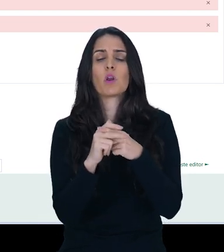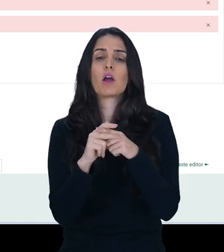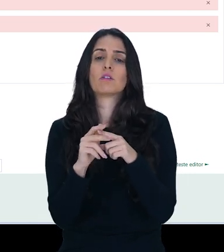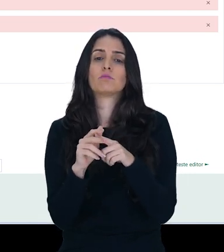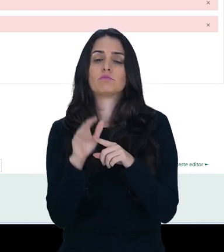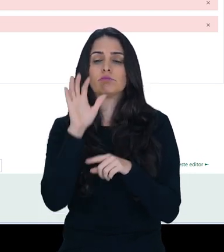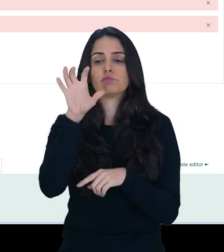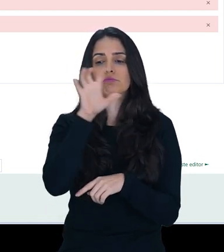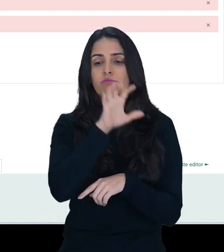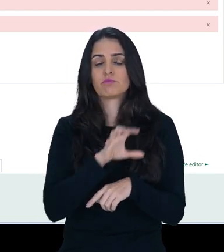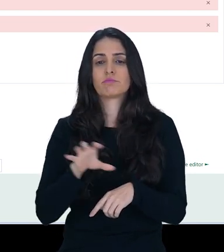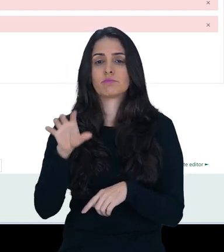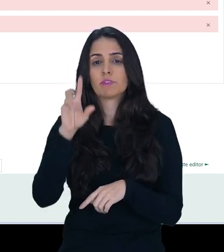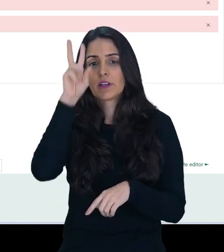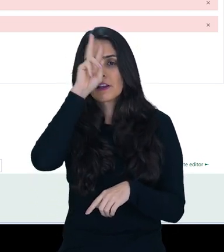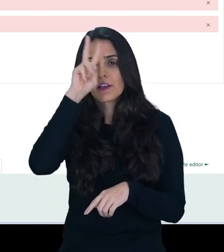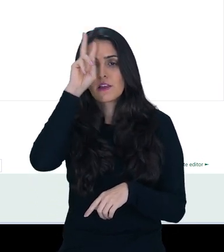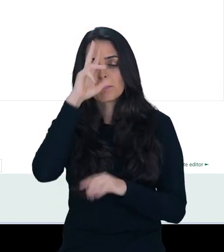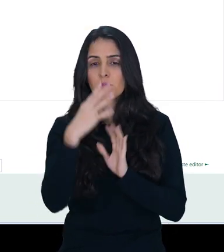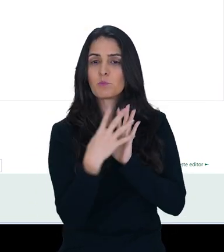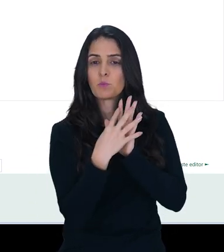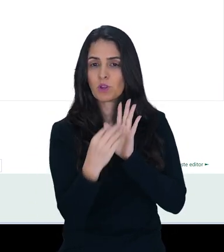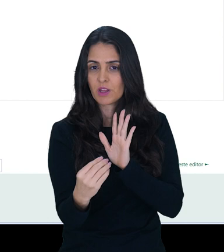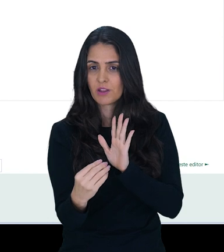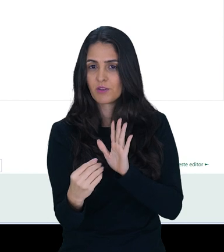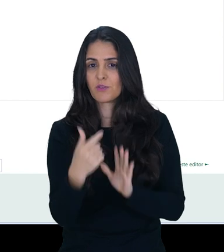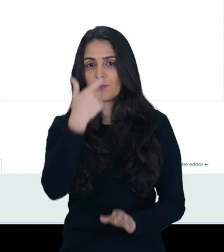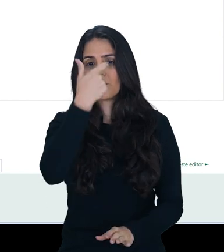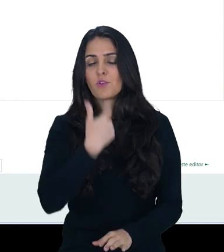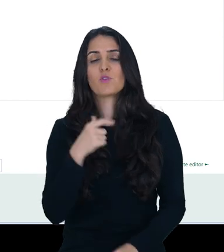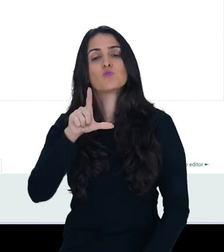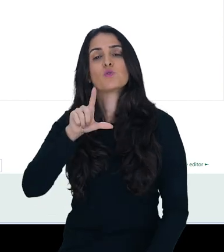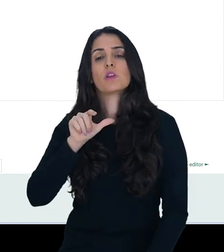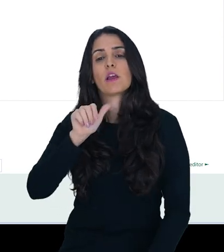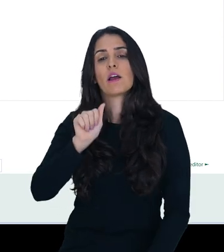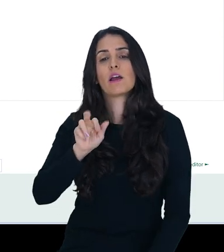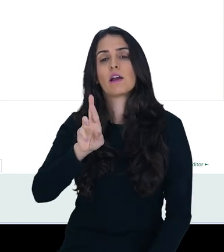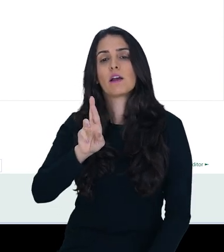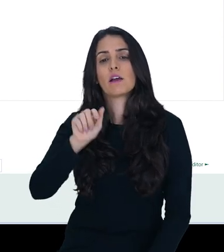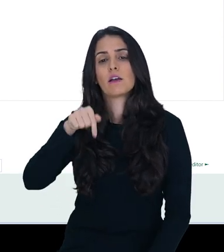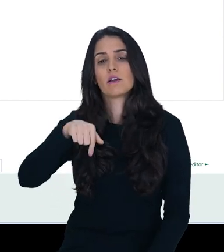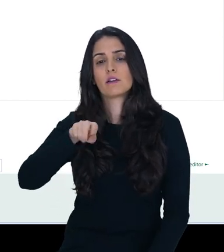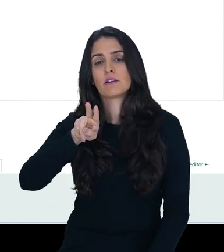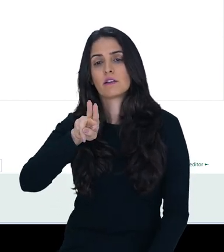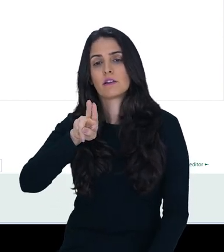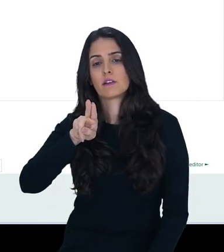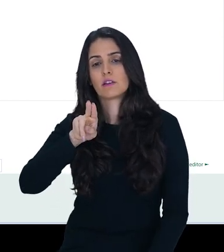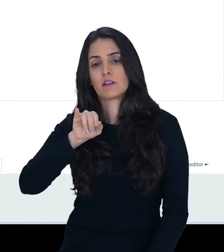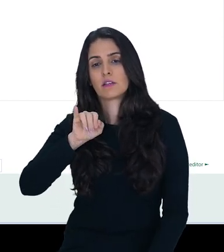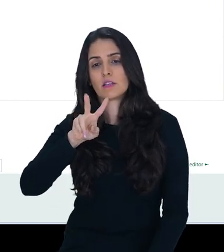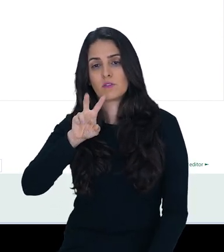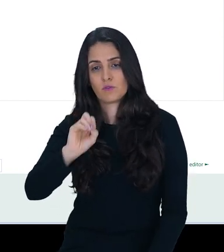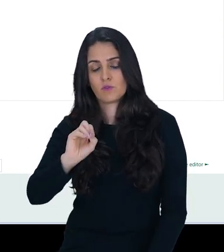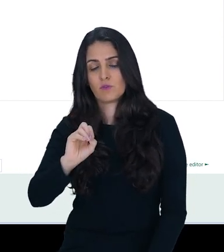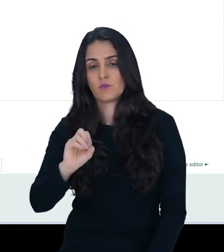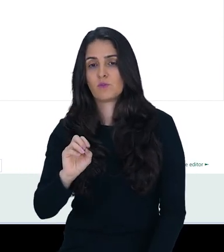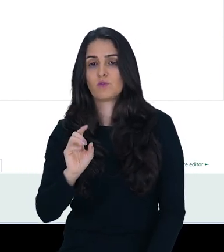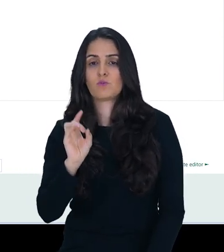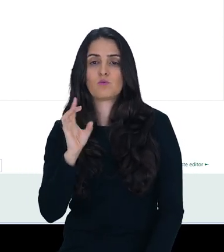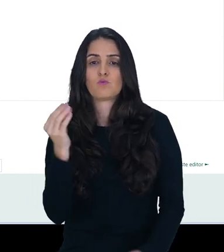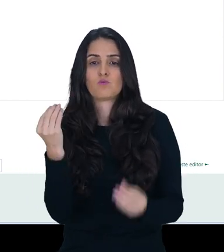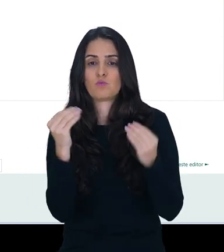Então vamos seguir aquele exemplo eu vou querer um arquivo então eu vou colocar o nome do campo então aqui eu vou colocar